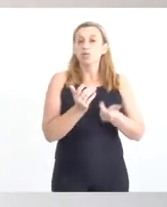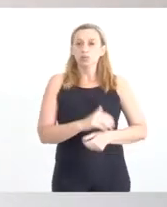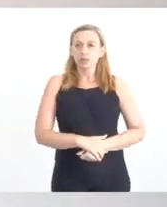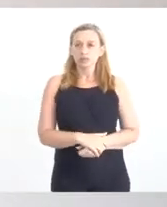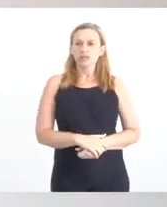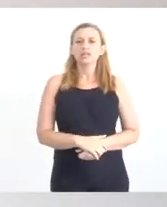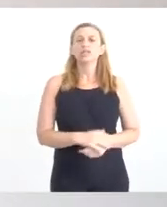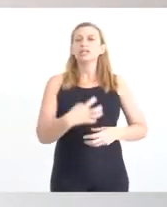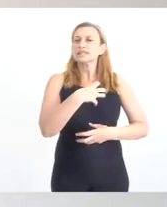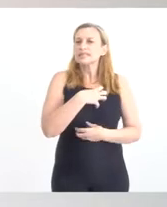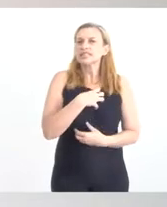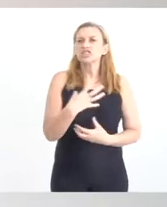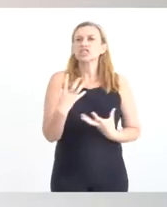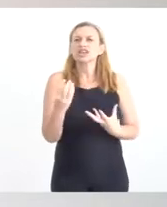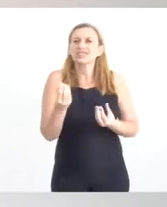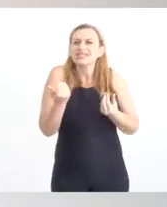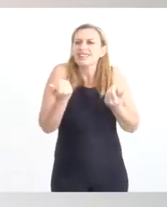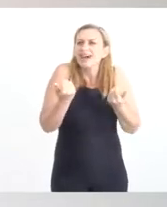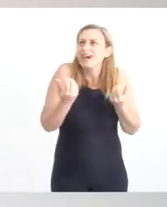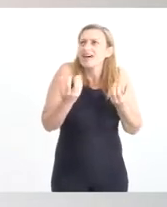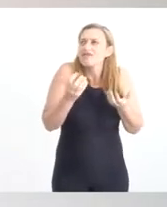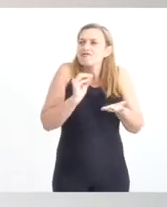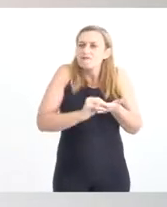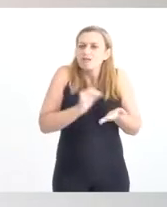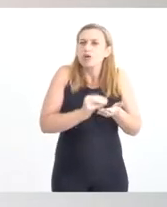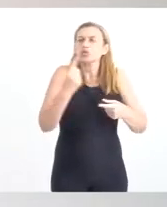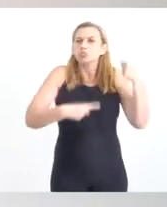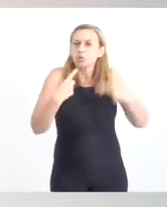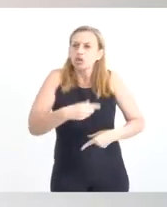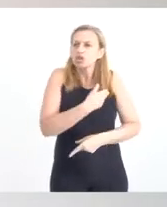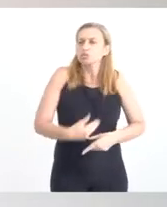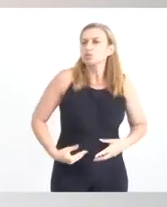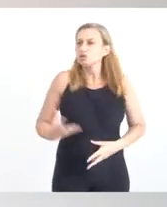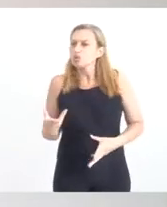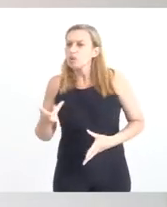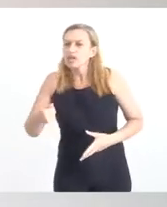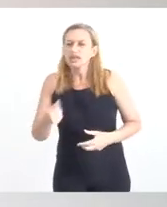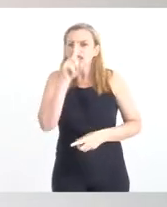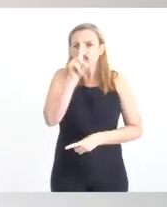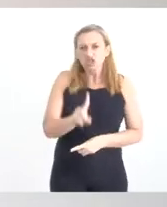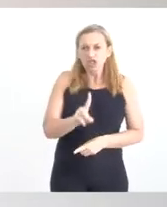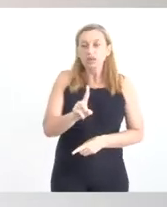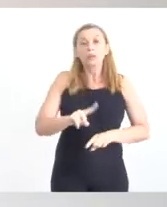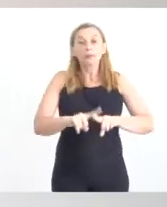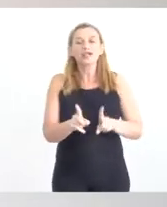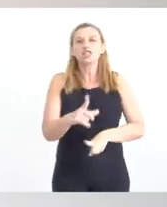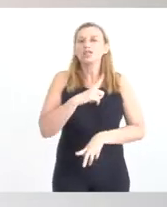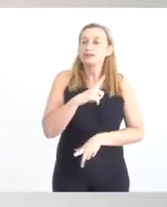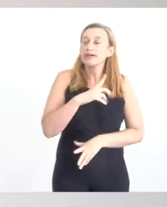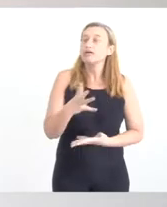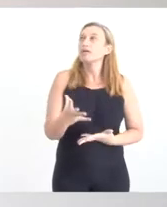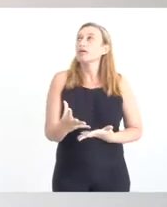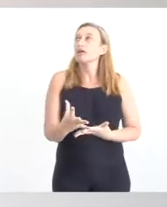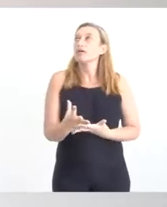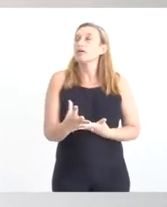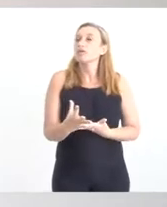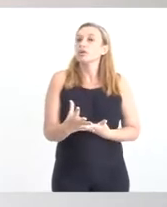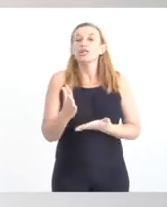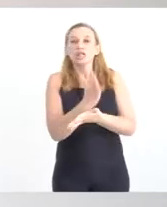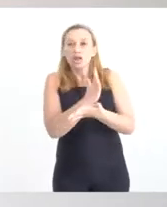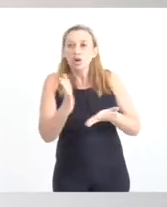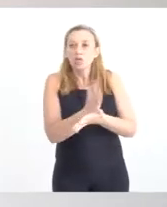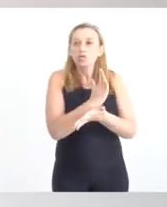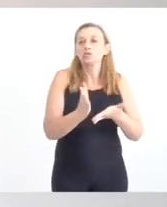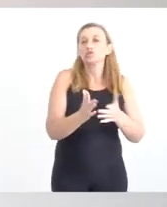que tanto senti falta de políticas públicas eficazes para garantia de direitos mais que tem em